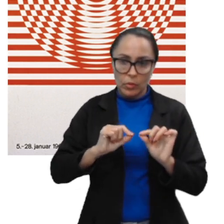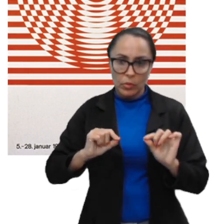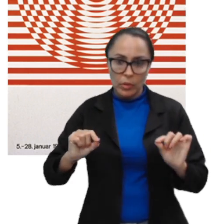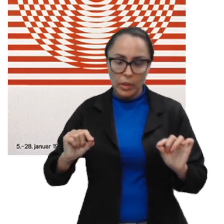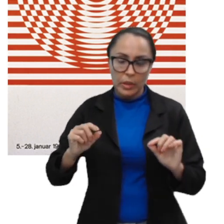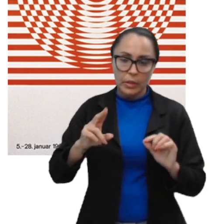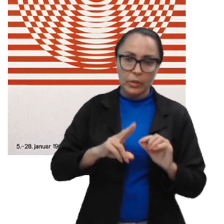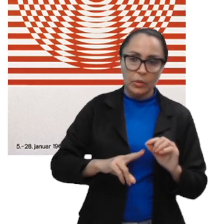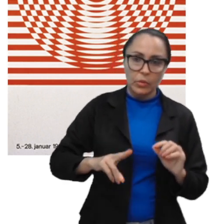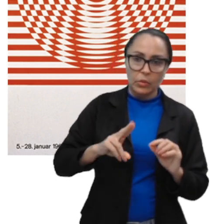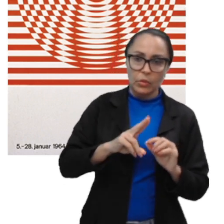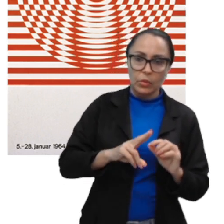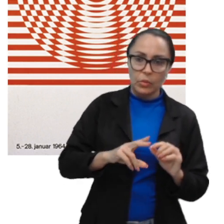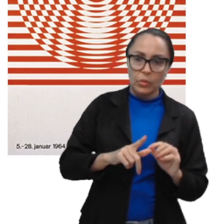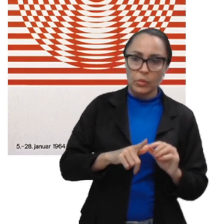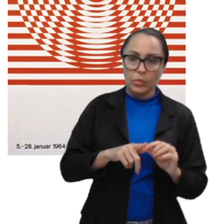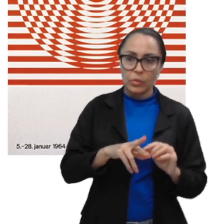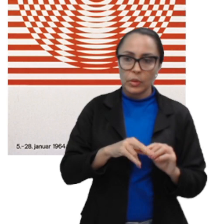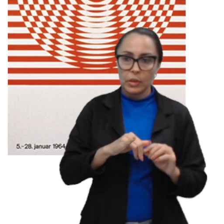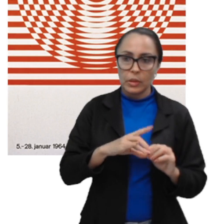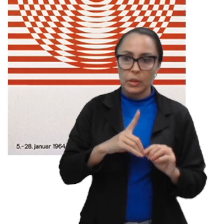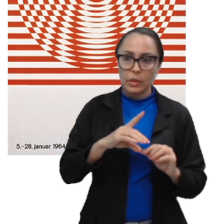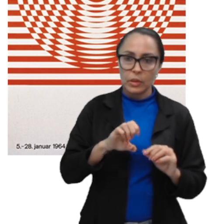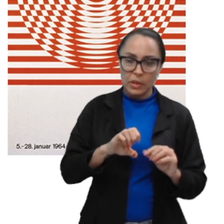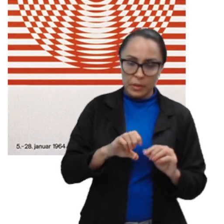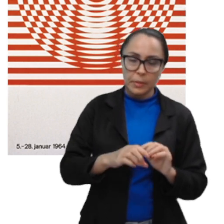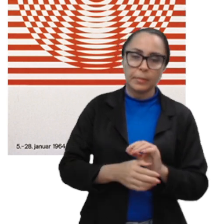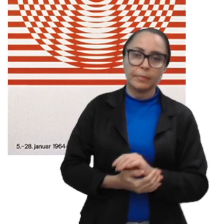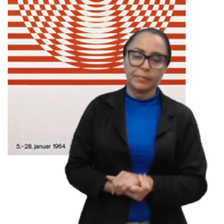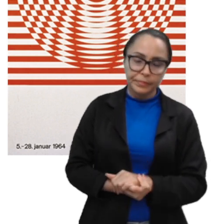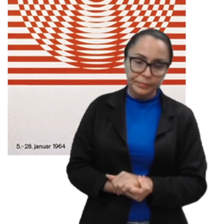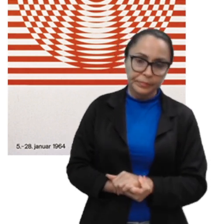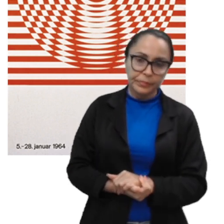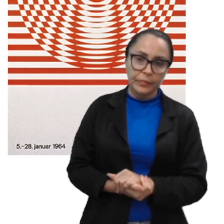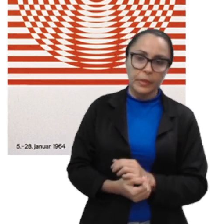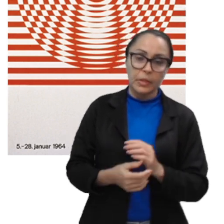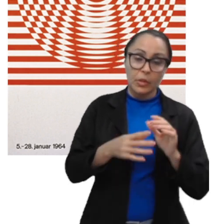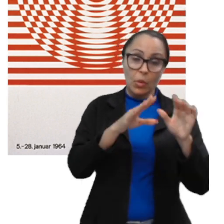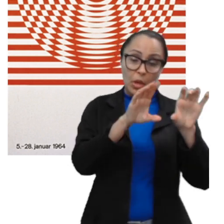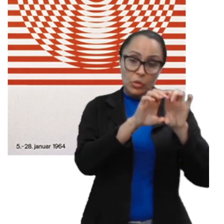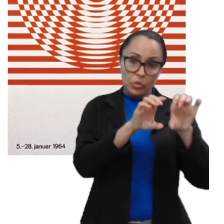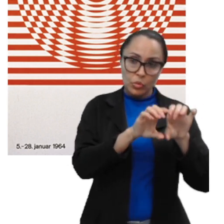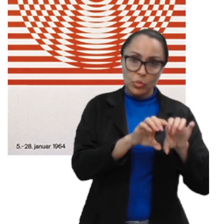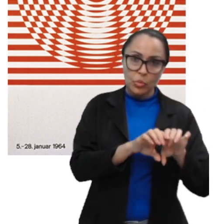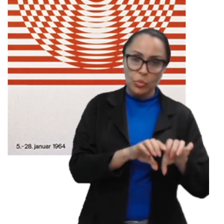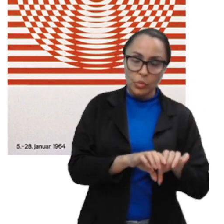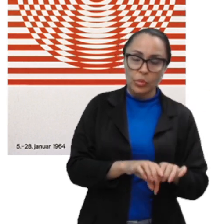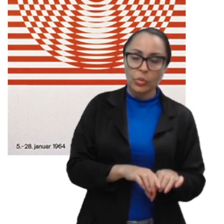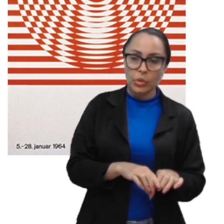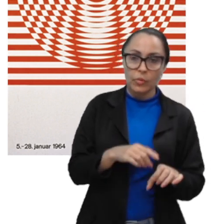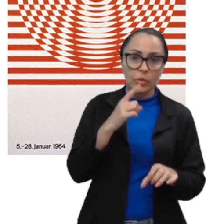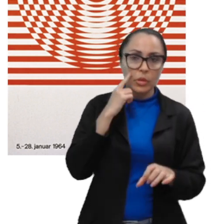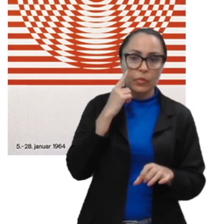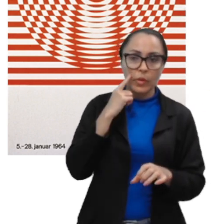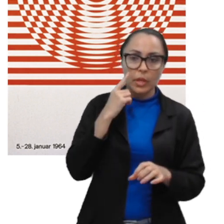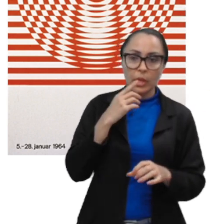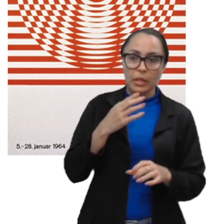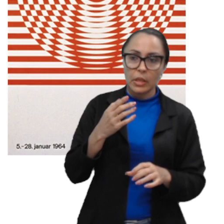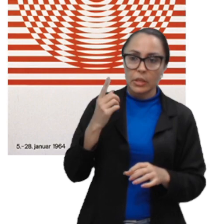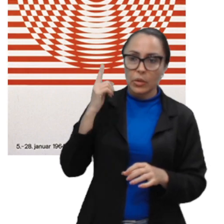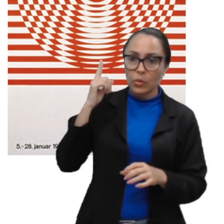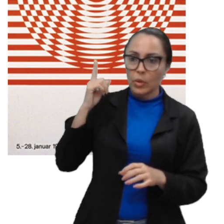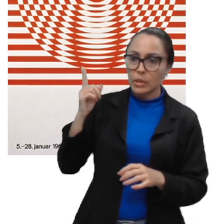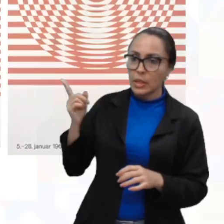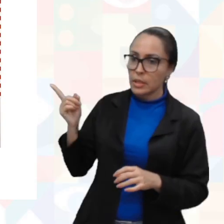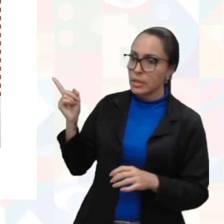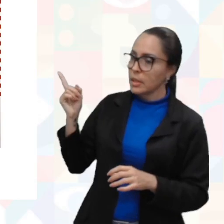o uso do grid, fundamental para o design desse momento, que são essas estruturazinhas que vocês estão vendo aqui, ó, quadradinhas,